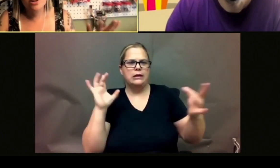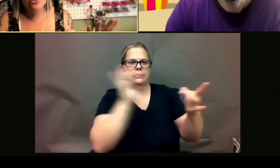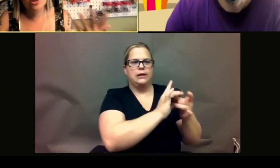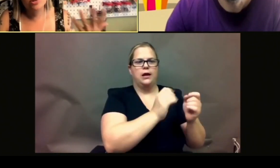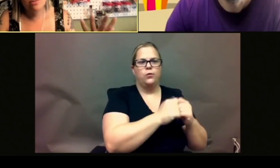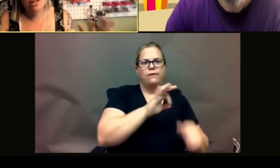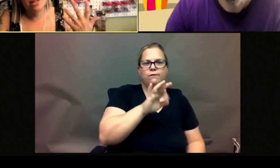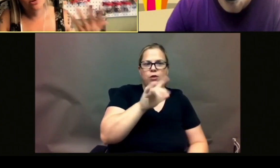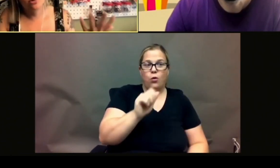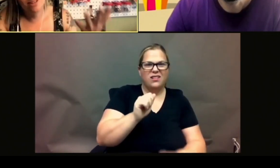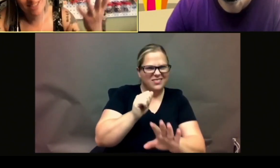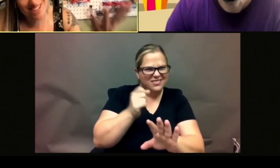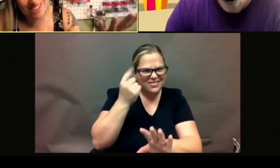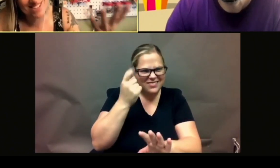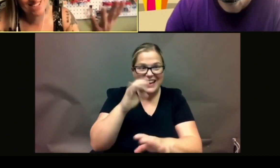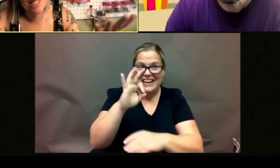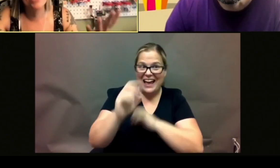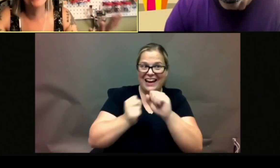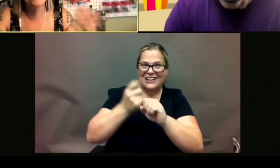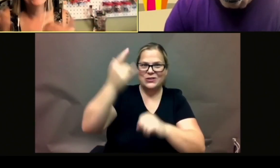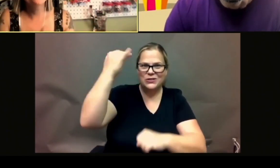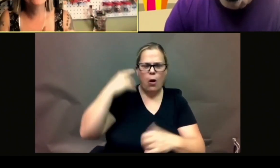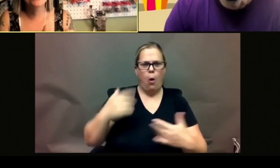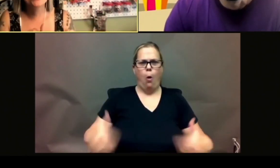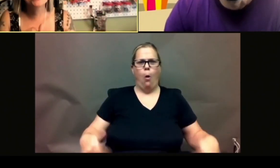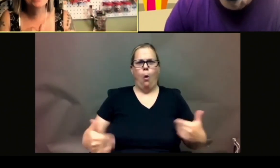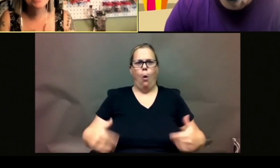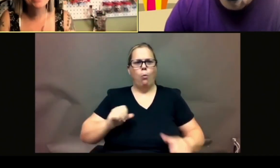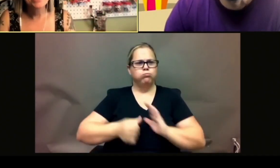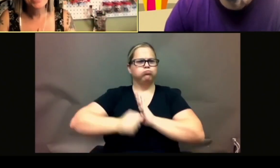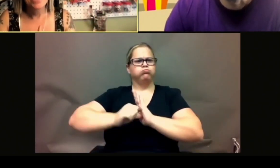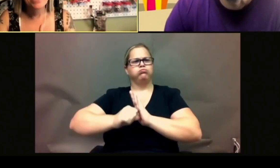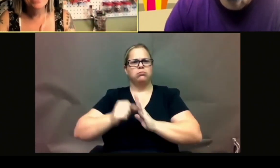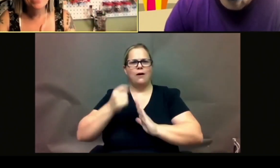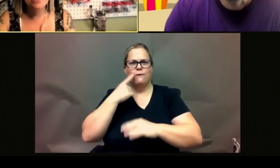conectamos com alunos que estavam na Flórida. Em outro estado. Através dessa experiência.